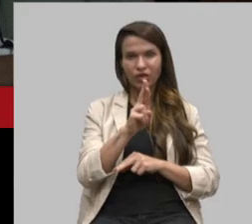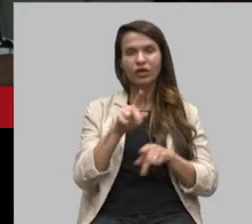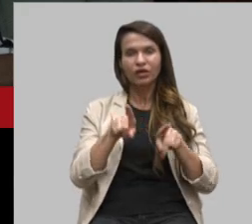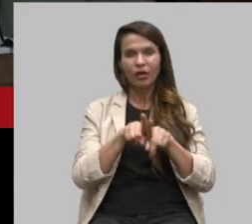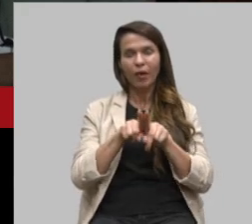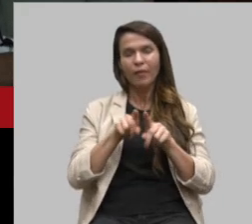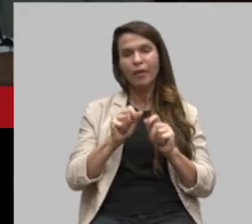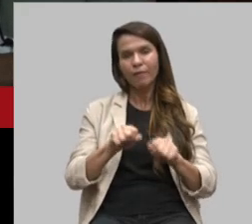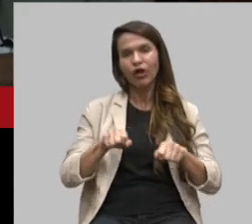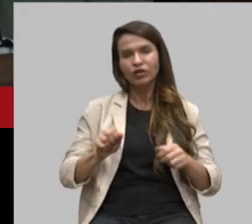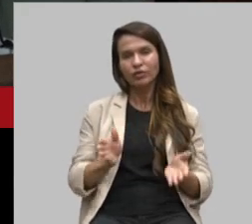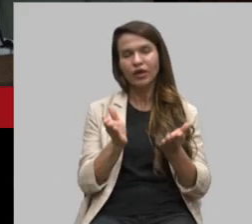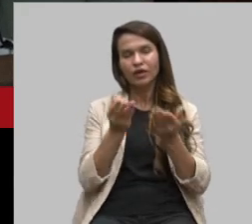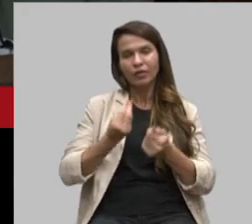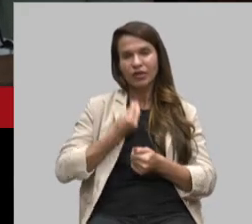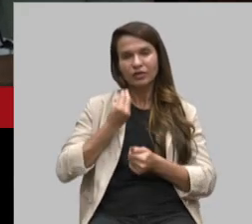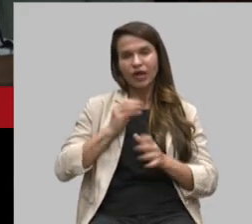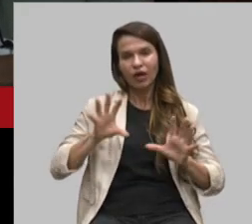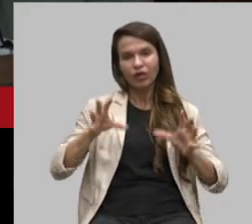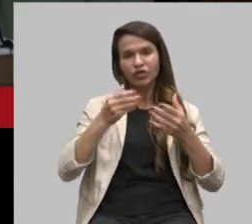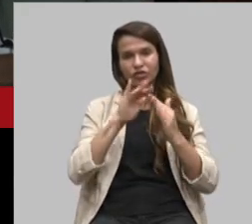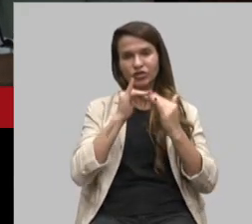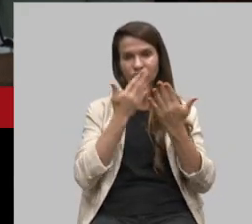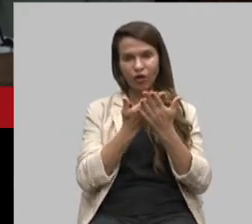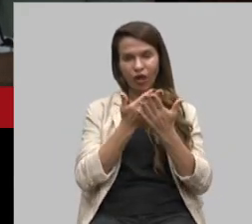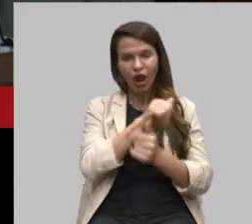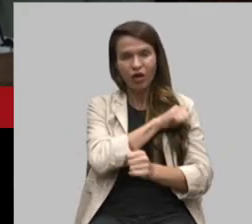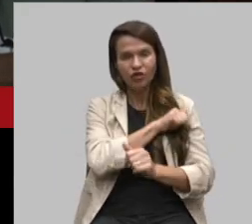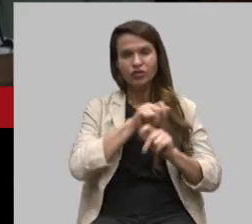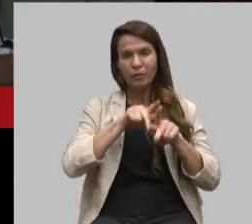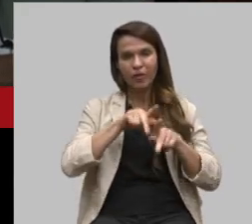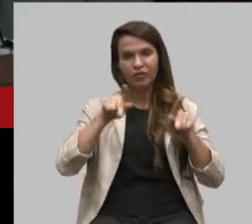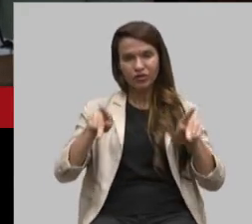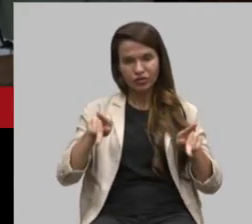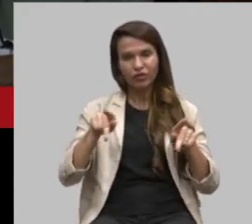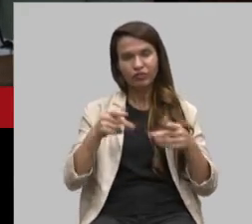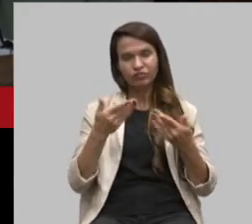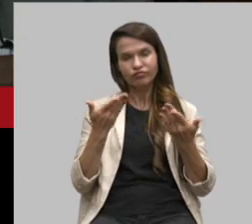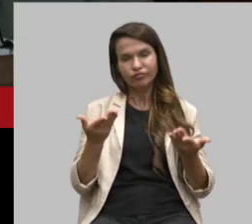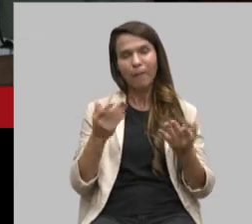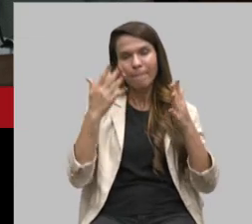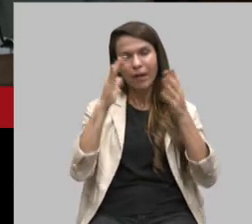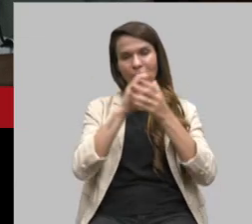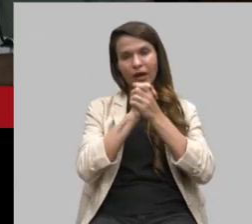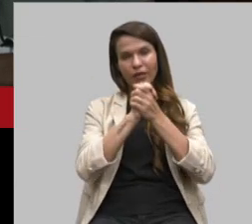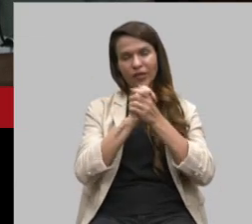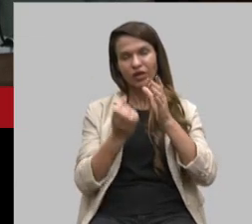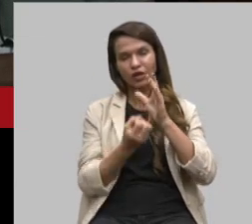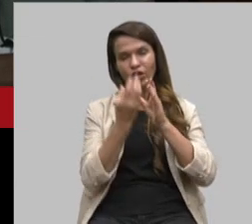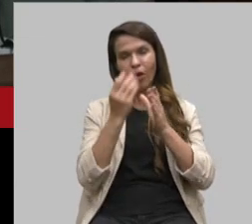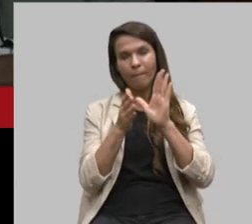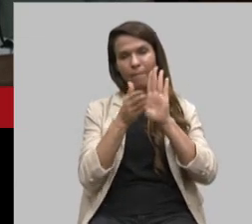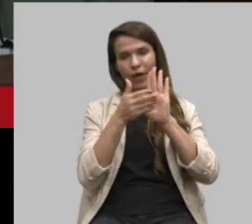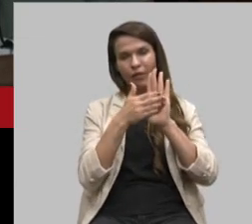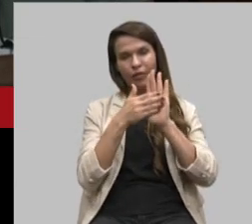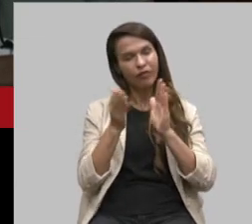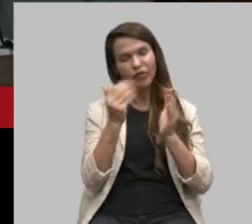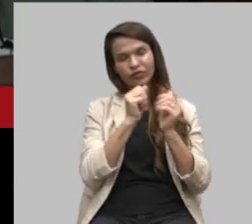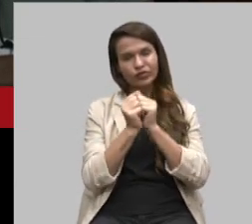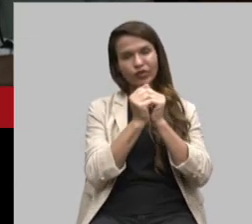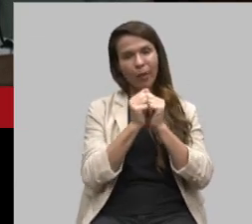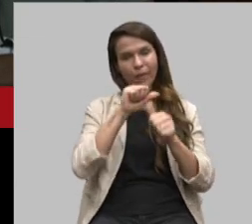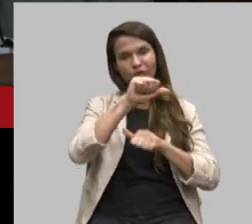participação da comunidade escolar alunos e professores diante mais Parabéns para quem criou a proposta e vamos junto mudar a